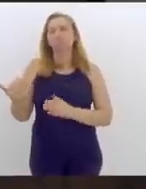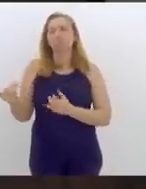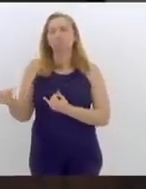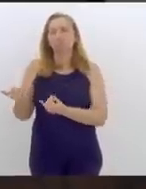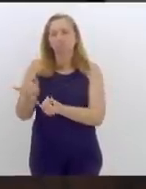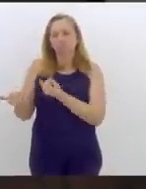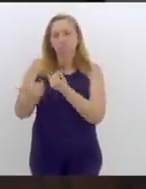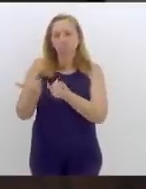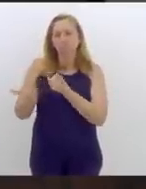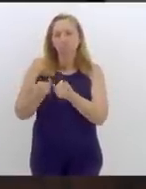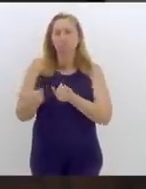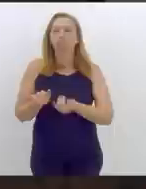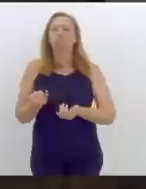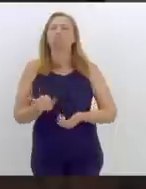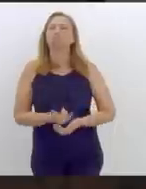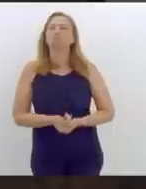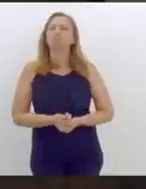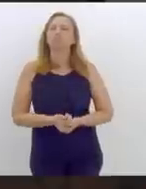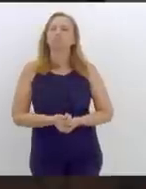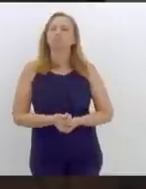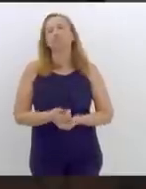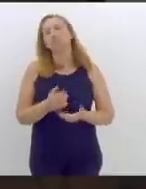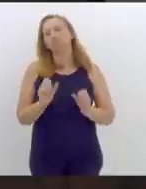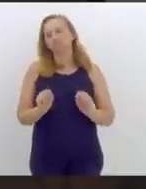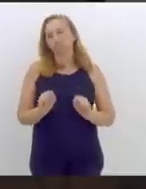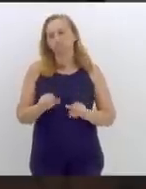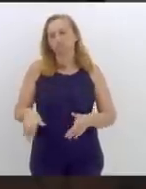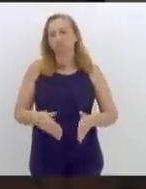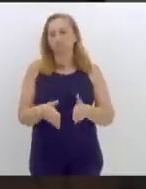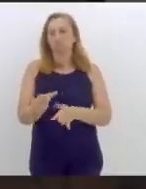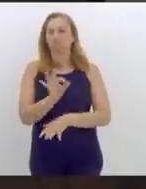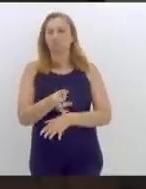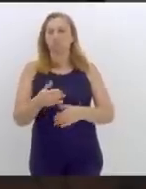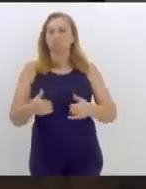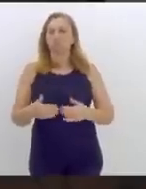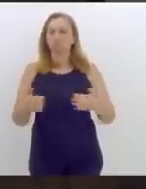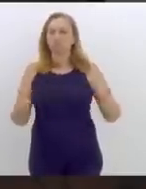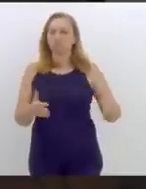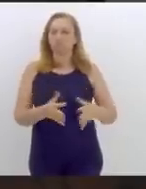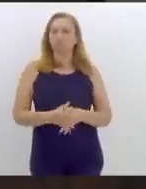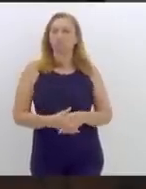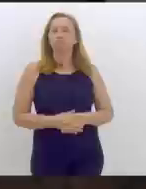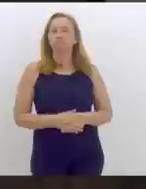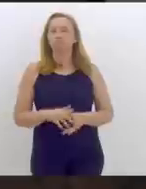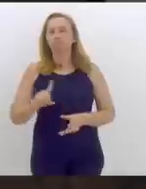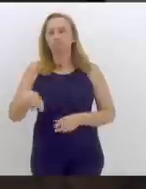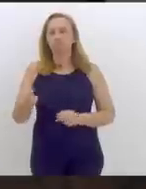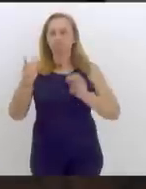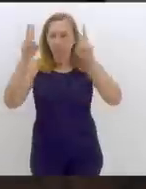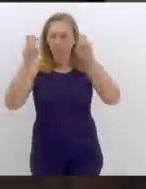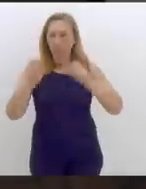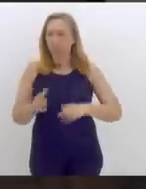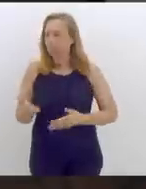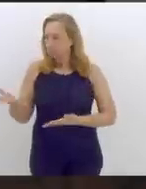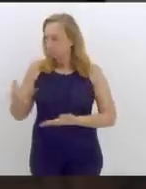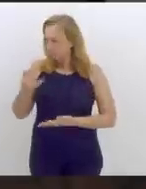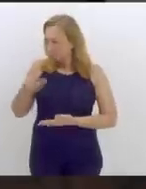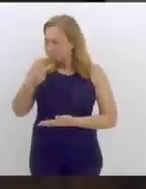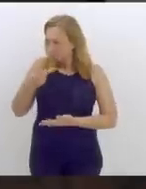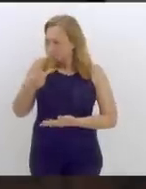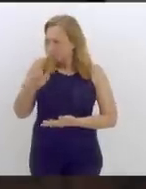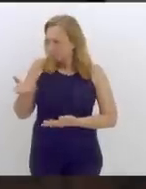vezes vocês podem ver uma brecha podem ver uma saída então o nosso gabinete sempre tá de portas abertas vamos passar para o próximo tema a senhora quer falar